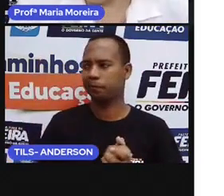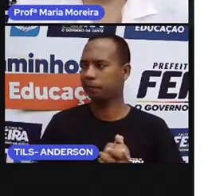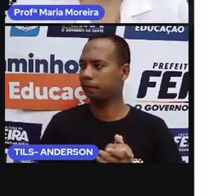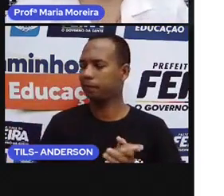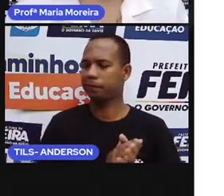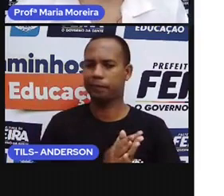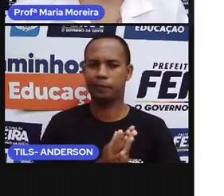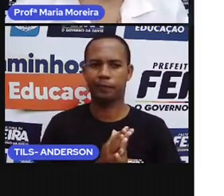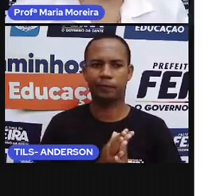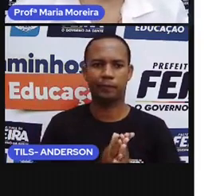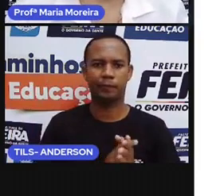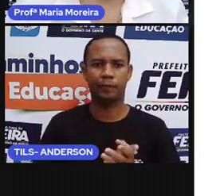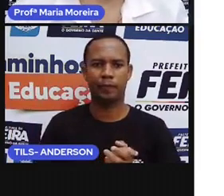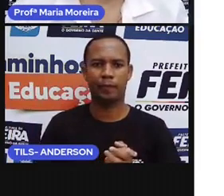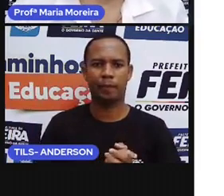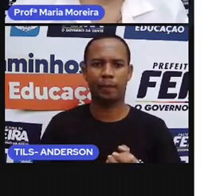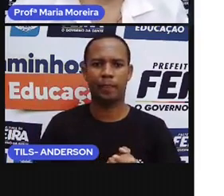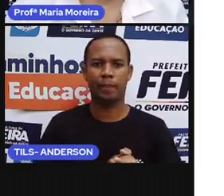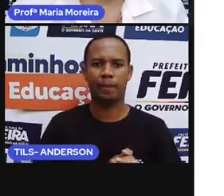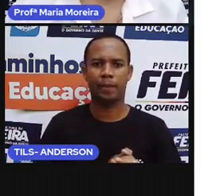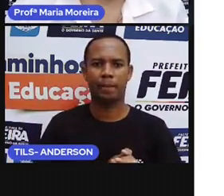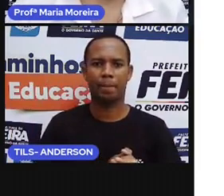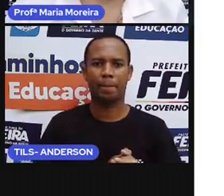Vamos lá.